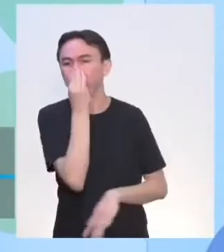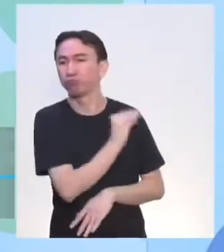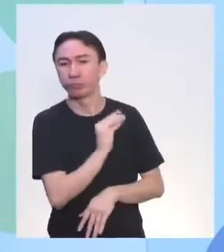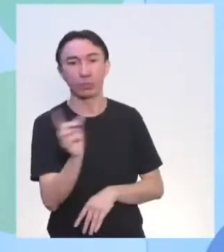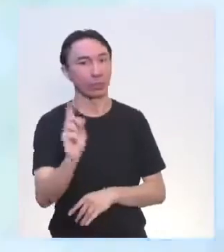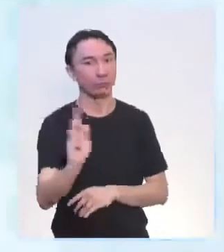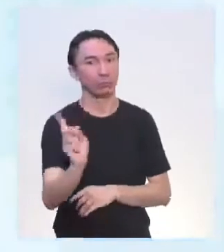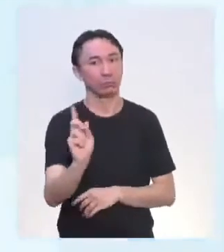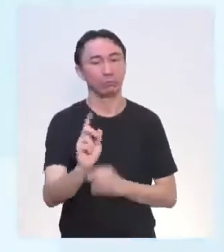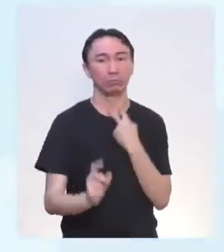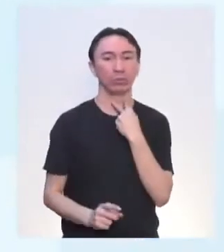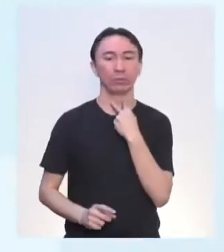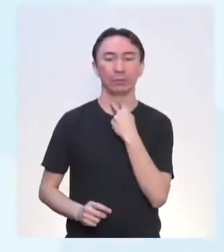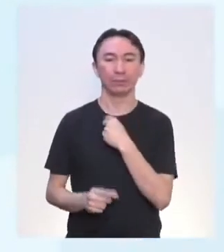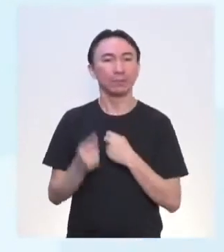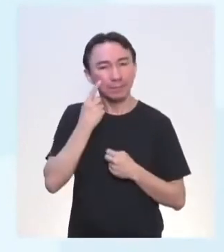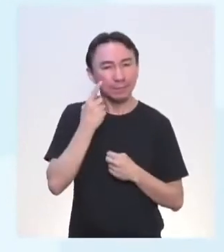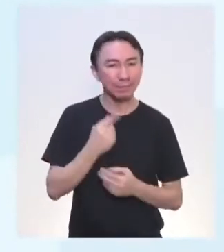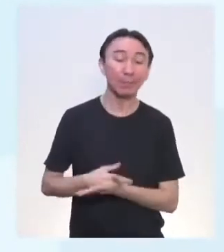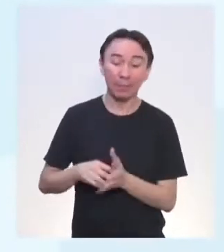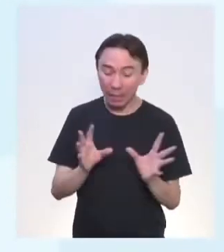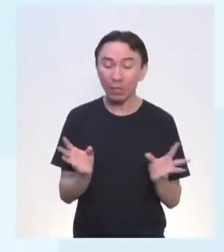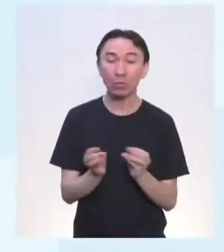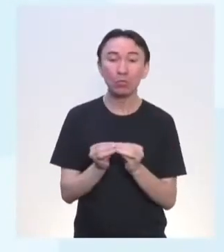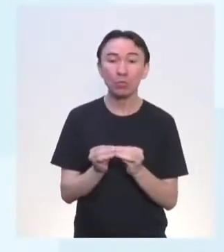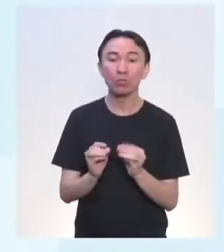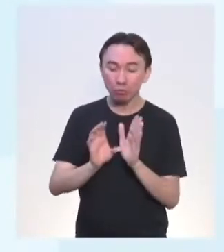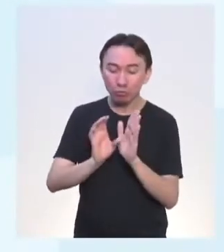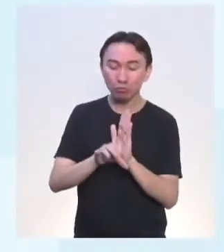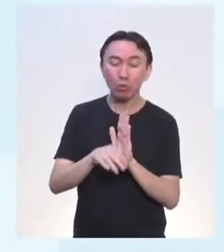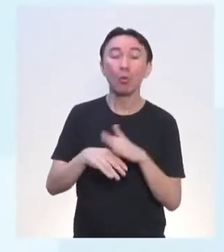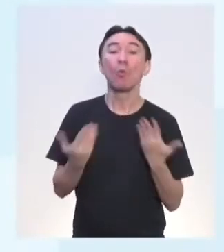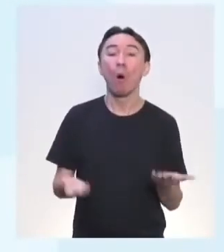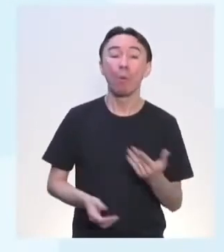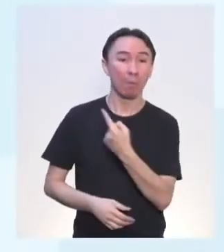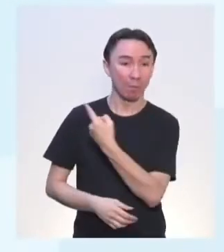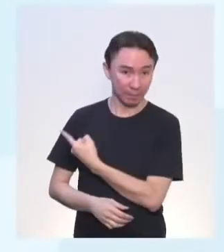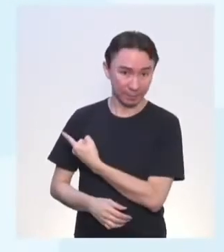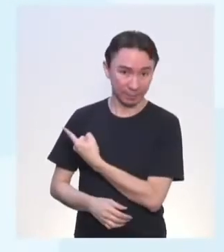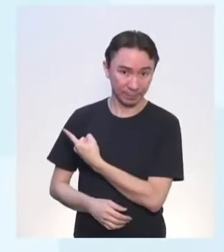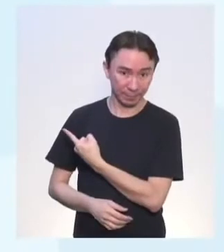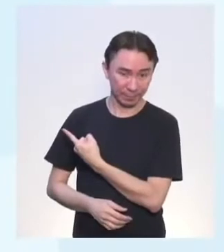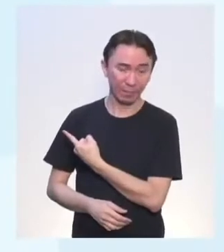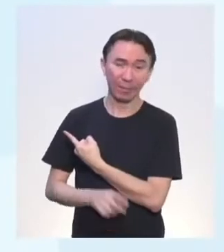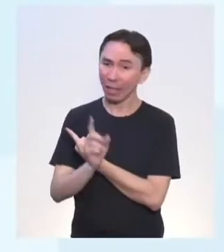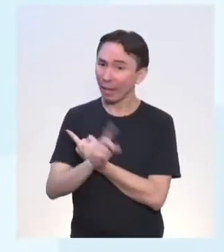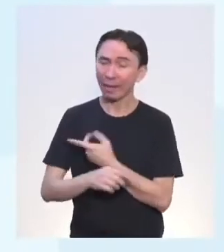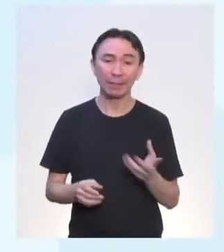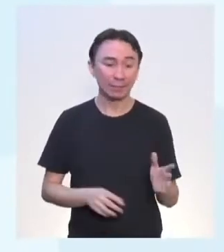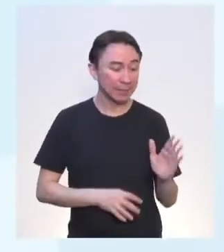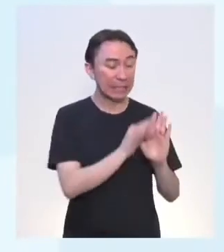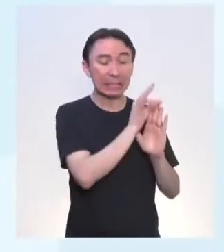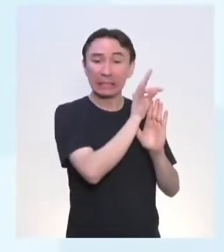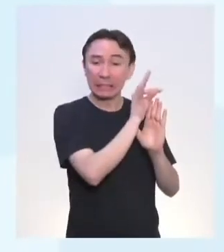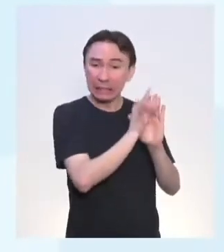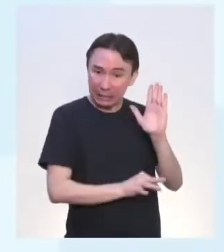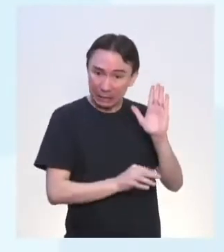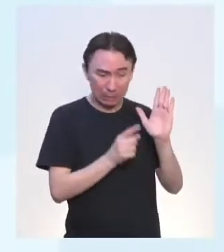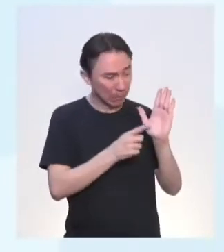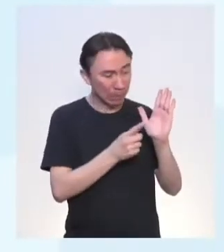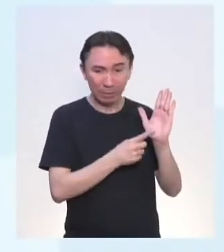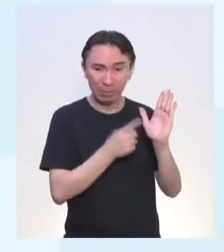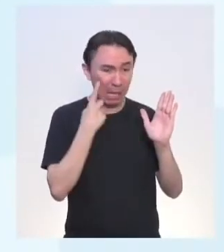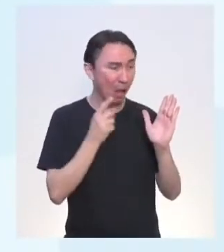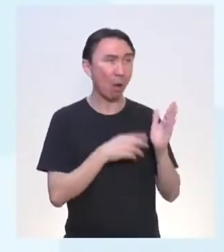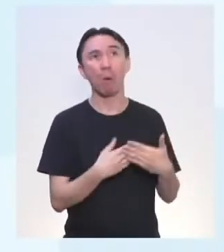Vou pedir pôr na tela aí para vocês. Ó. O resumo serve, em geral, para apresentar a síntese de conteúdo de um texto ou